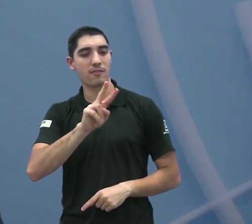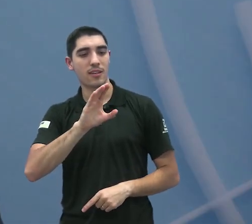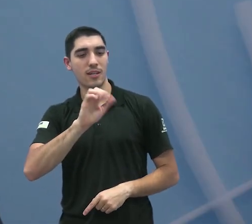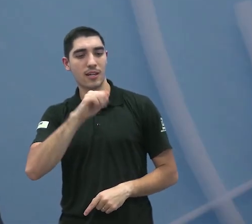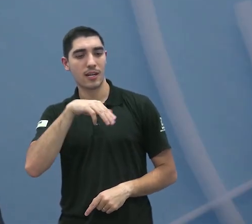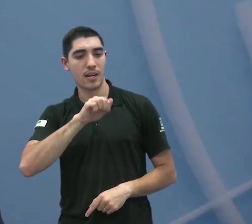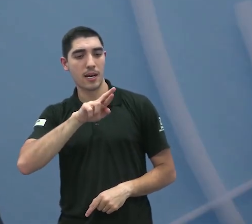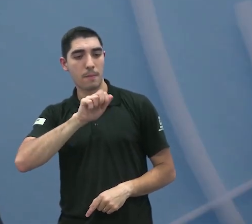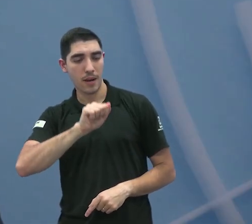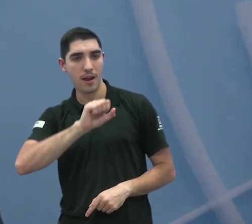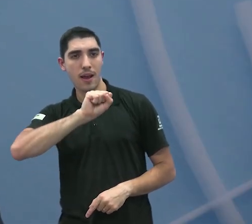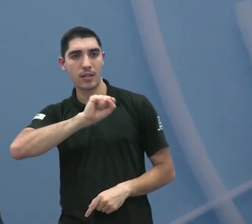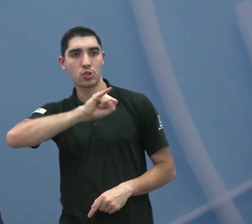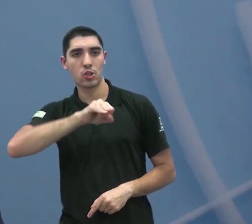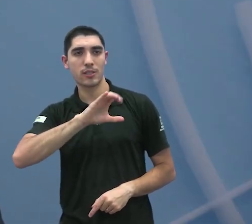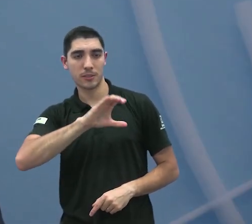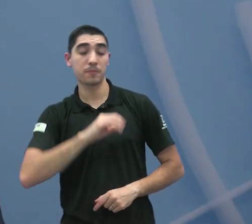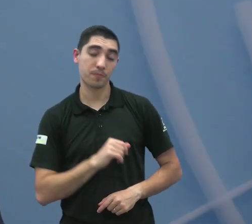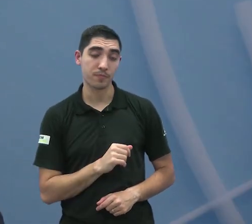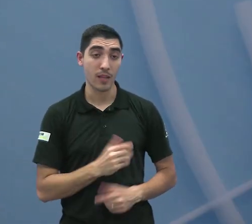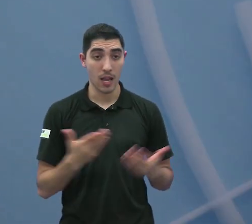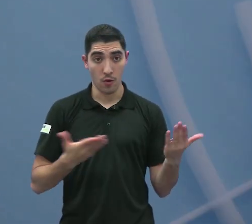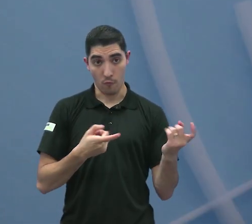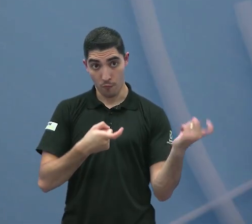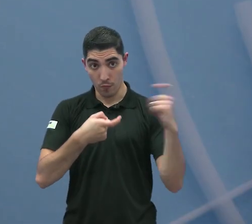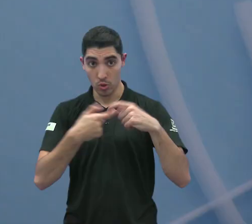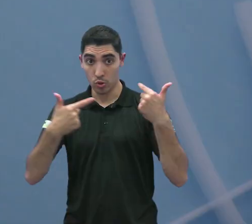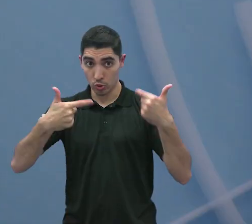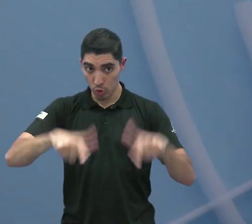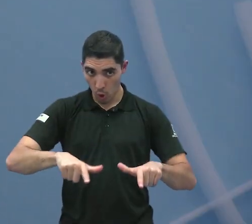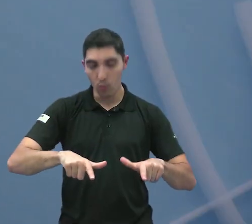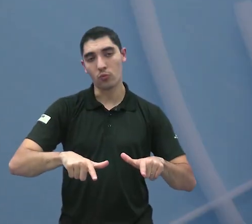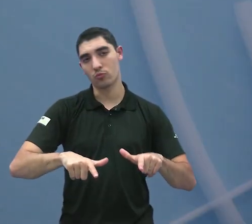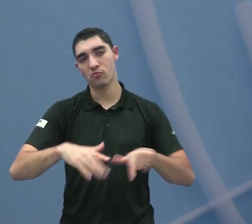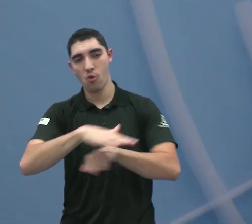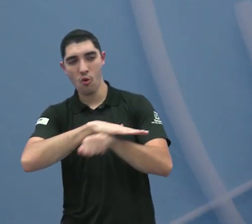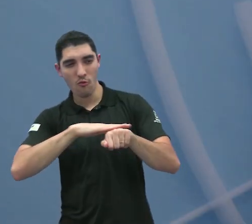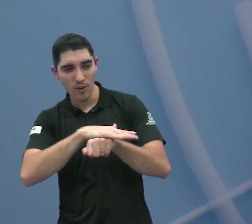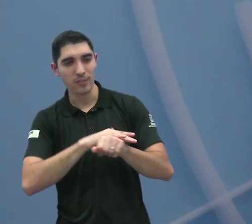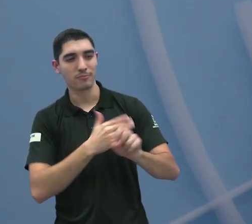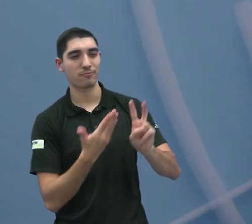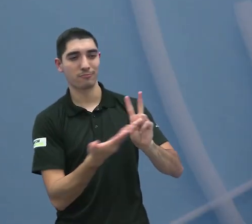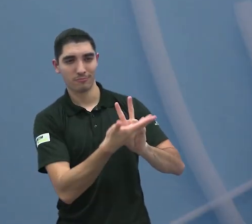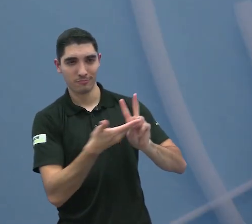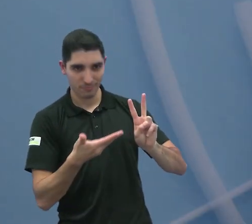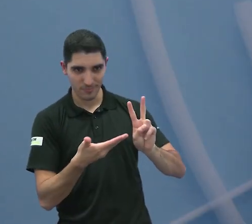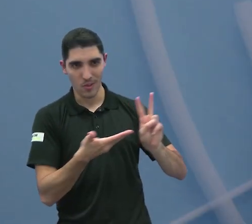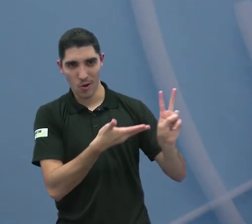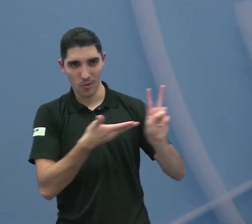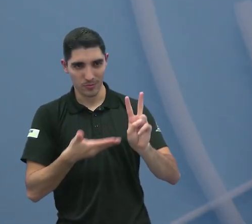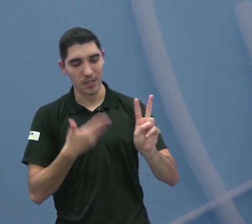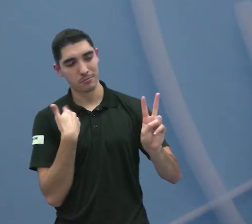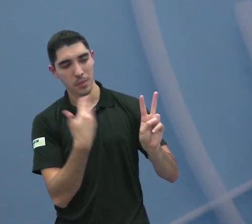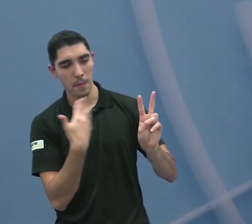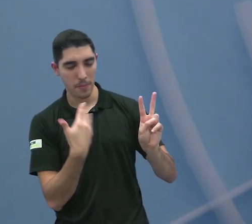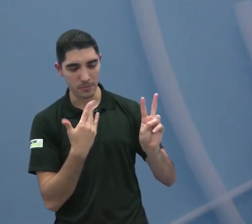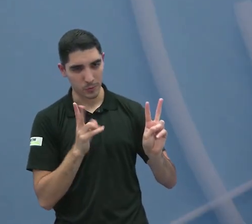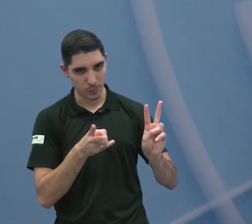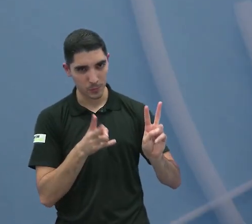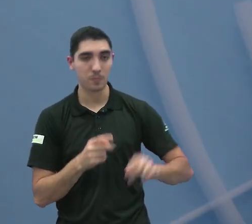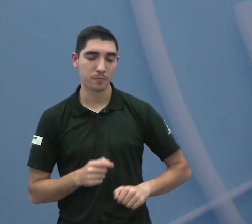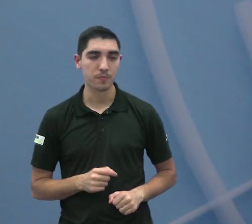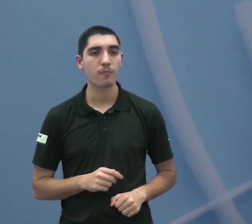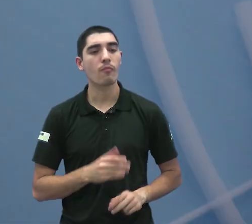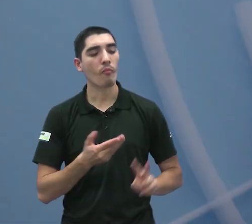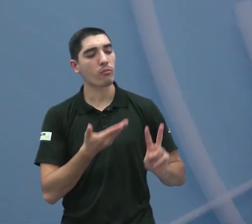@tvcâmara_sjc. De volta aqui no estúdio, eu vou retomar essa conversa com os nossos convidados. E eu pergunto